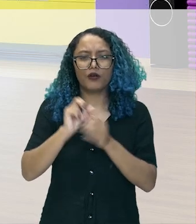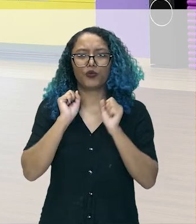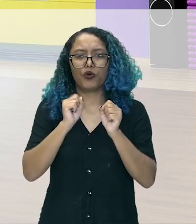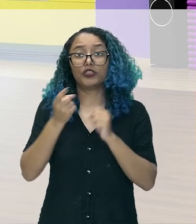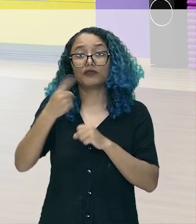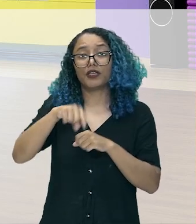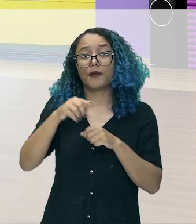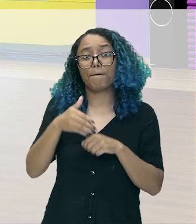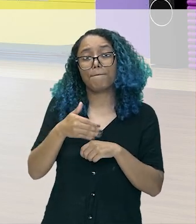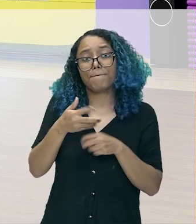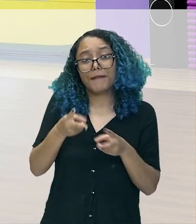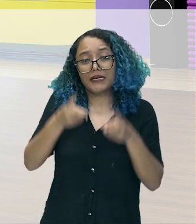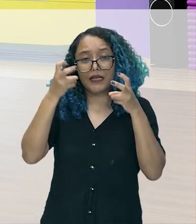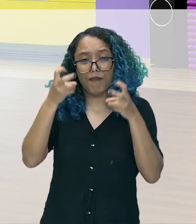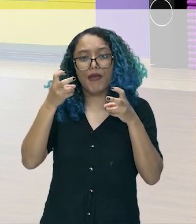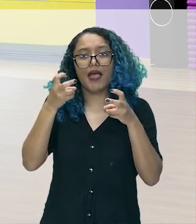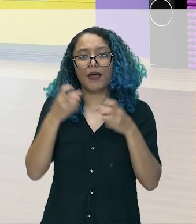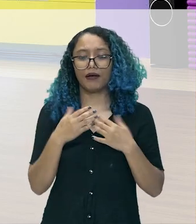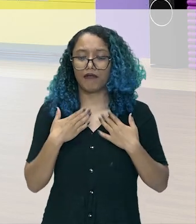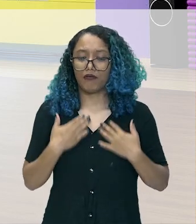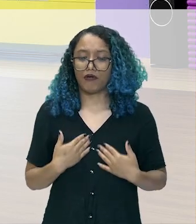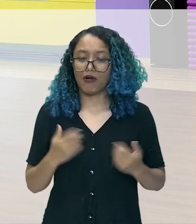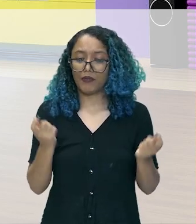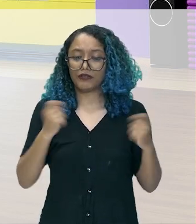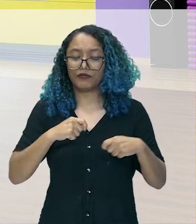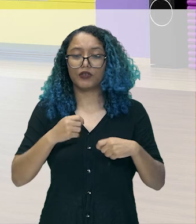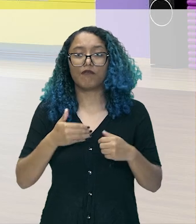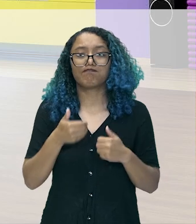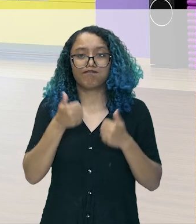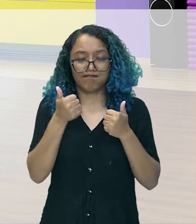Voltou. Mais um pouquinho.